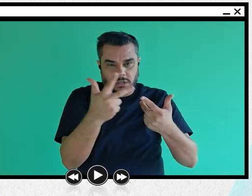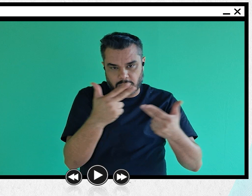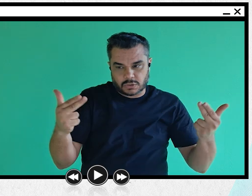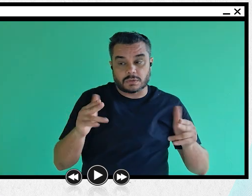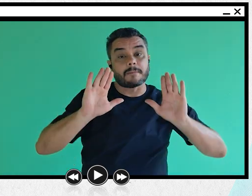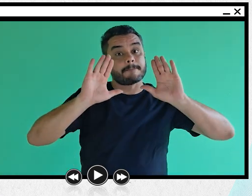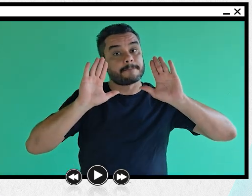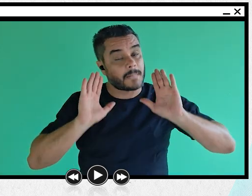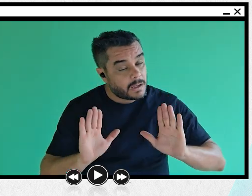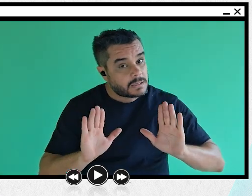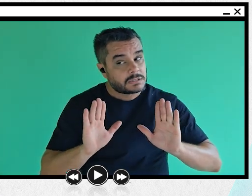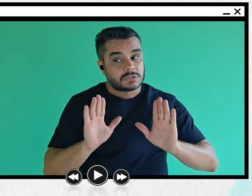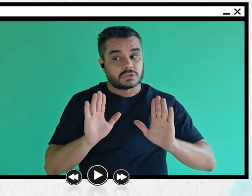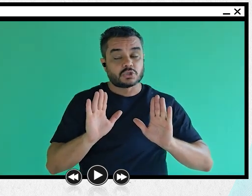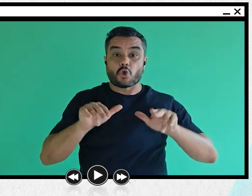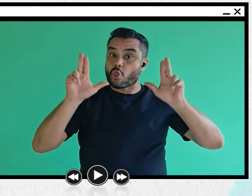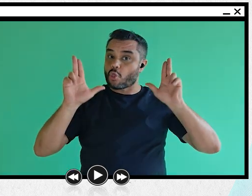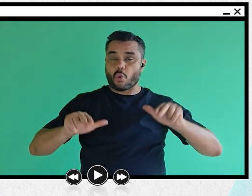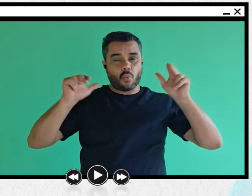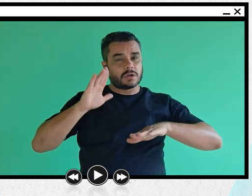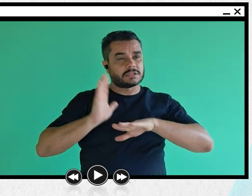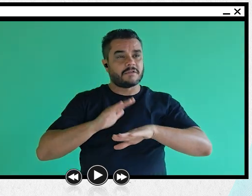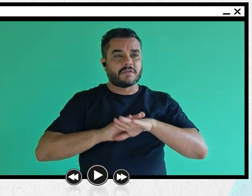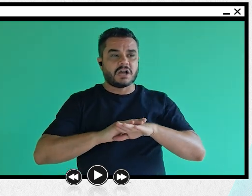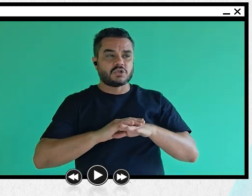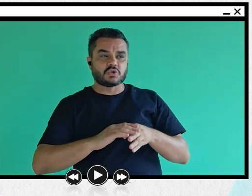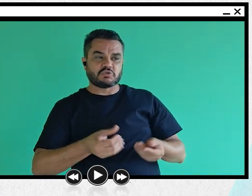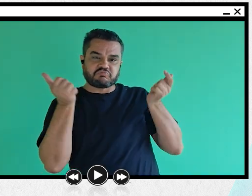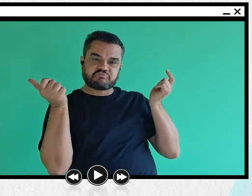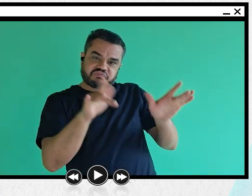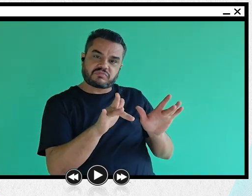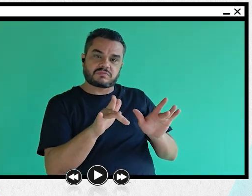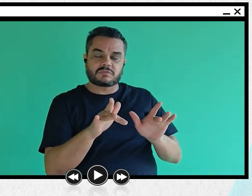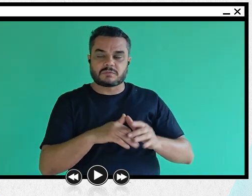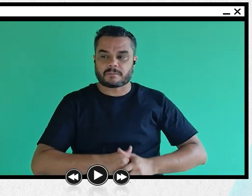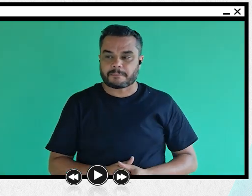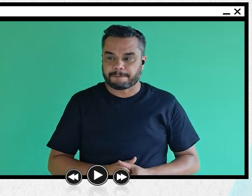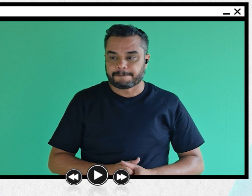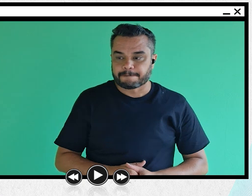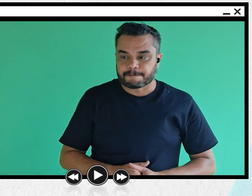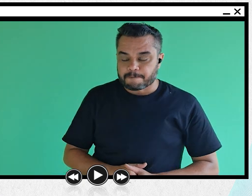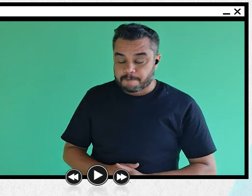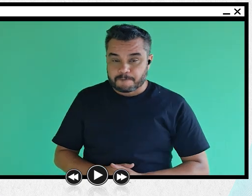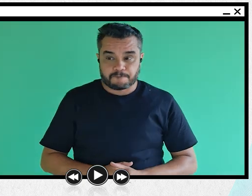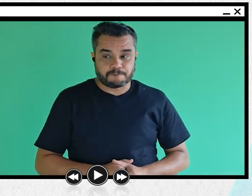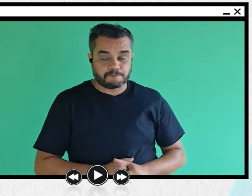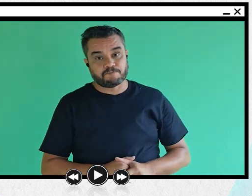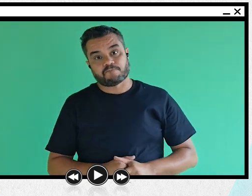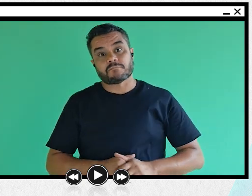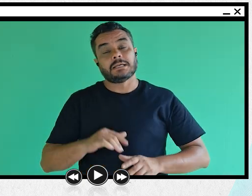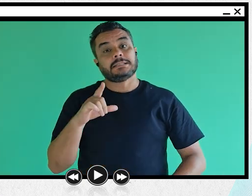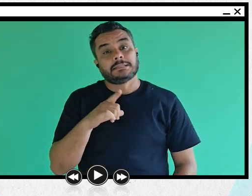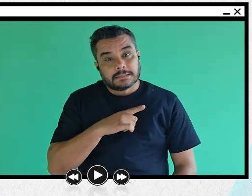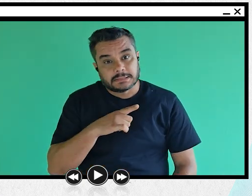superficial. Claro, né, nunca se faz descarte em corpos d'água de classe especial. Né? Bom, além disso, também